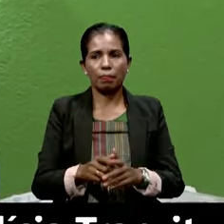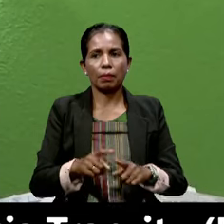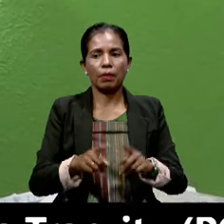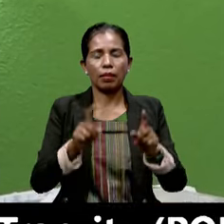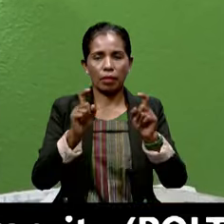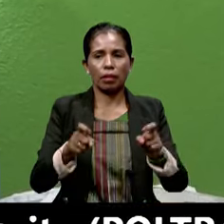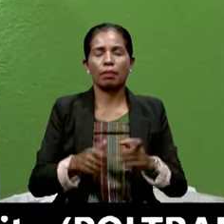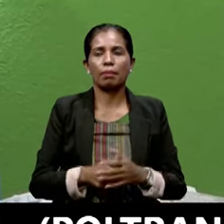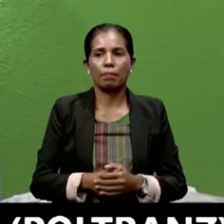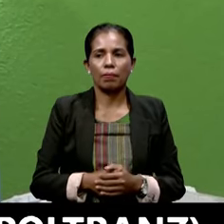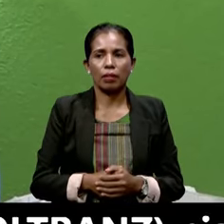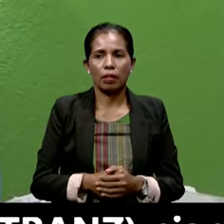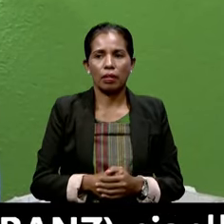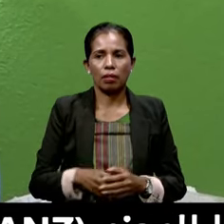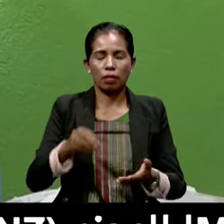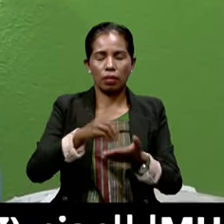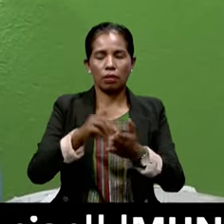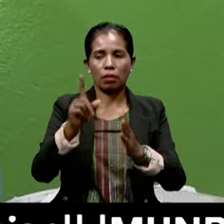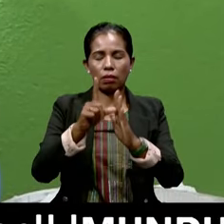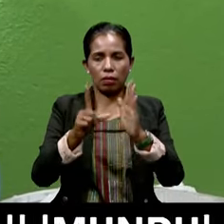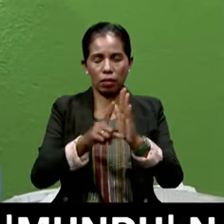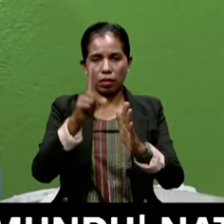tenki backup o lei da ne parlo di